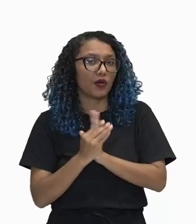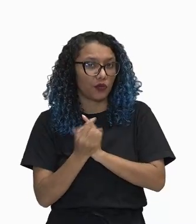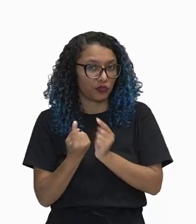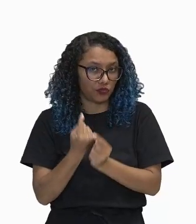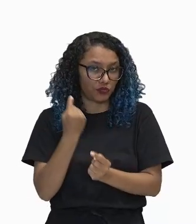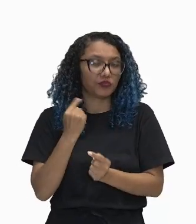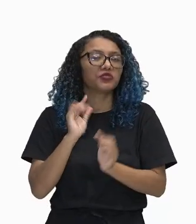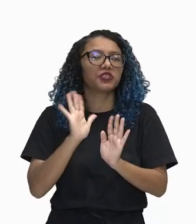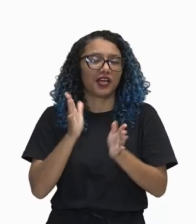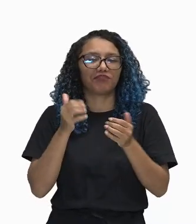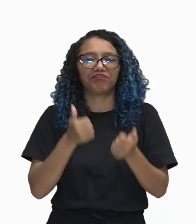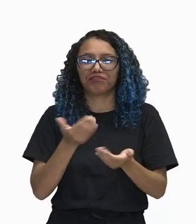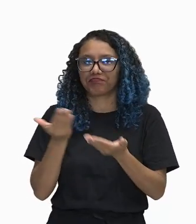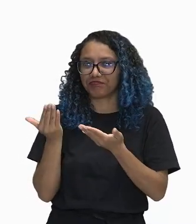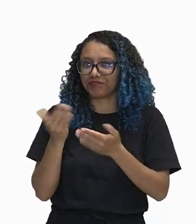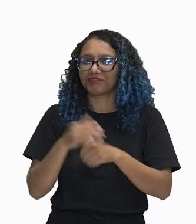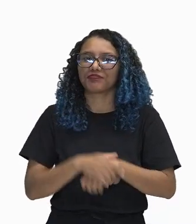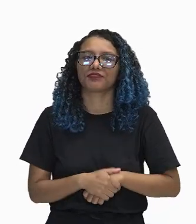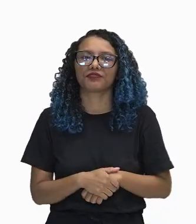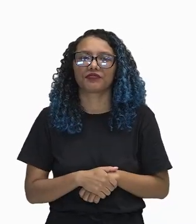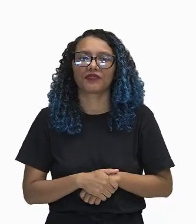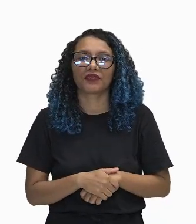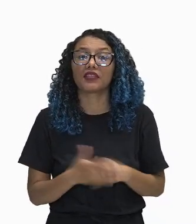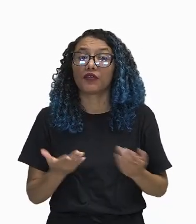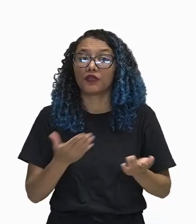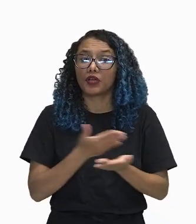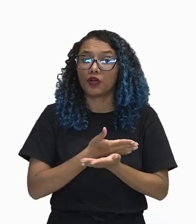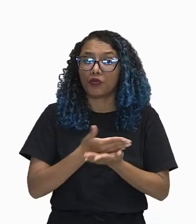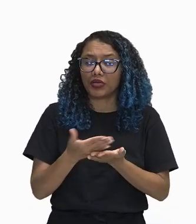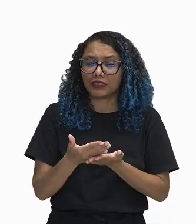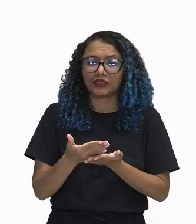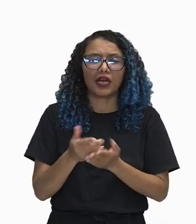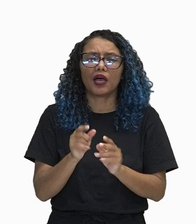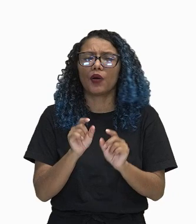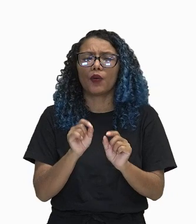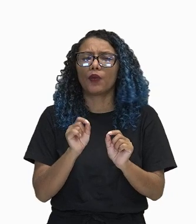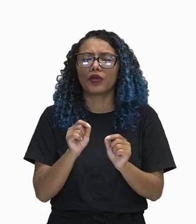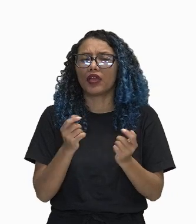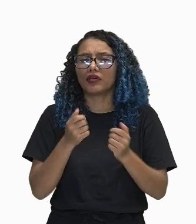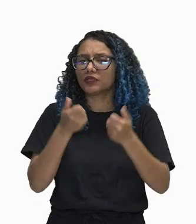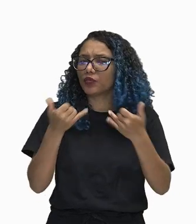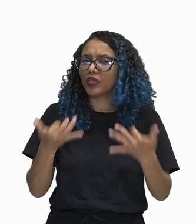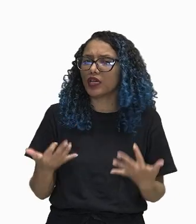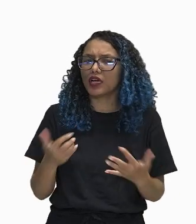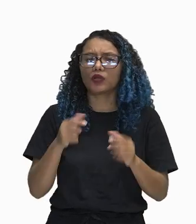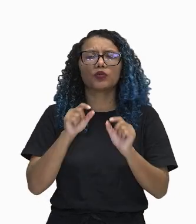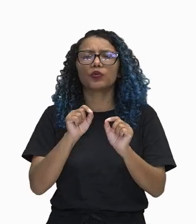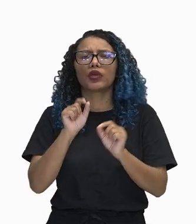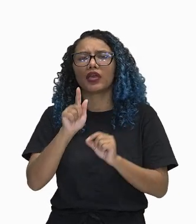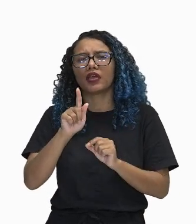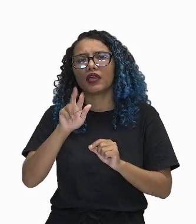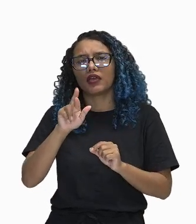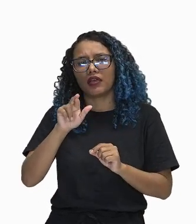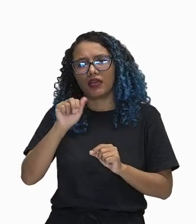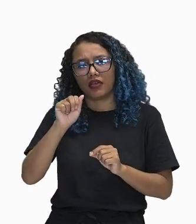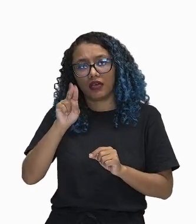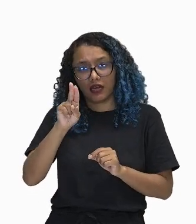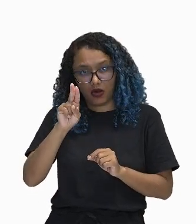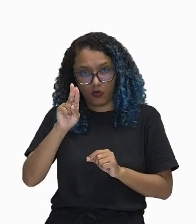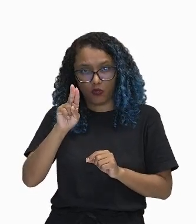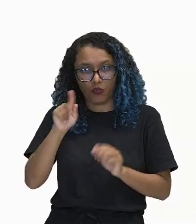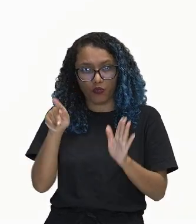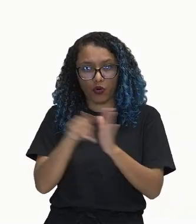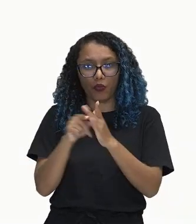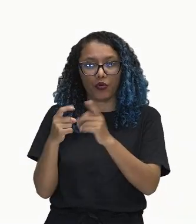só. Vamos iniciar, então, nossa revisão falando do grau de um polinômio. Não se esqueçam que, aqui no texto,